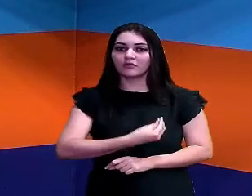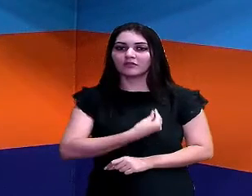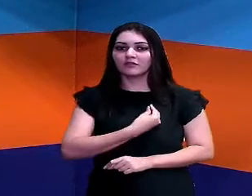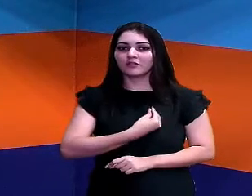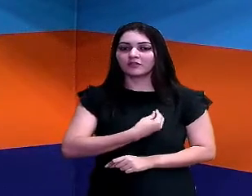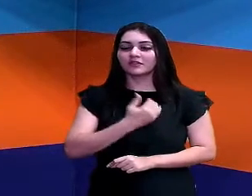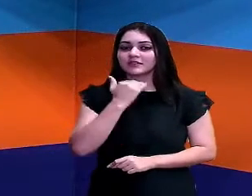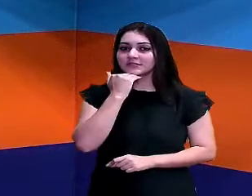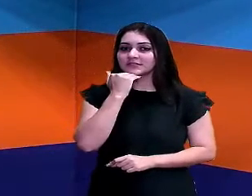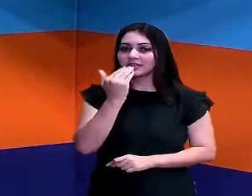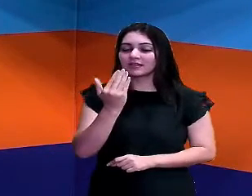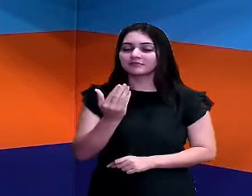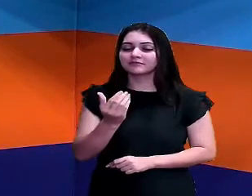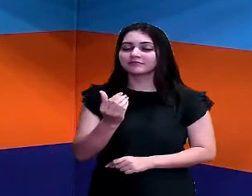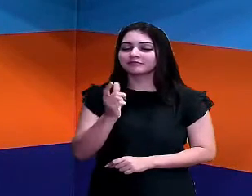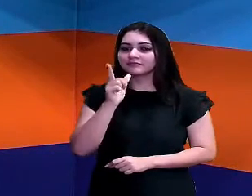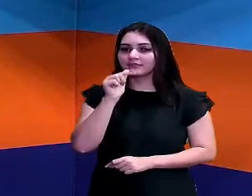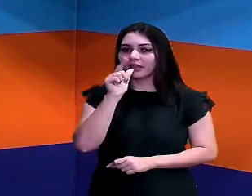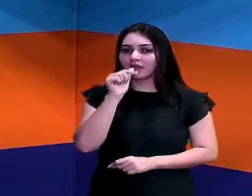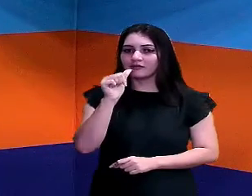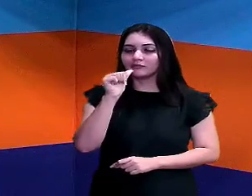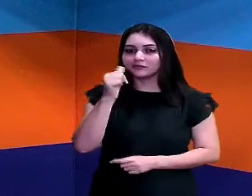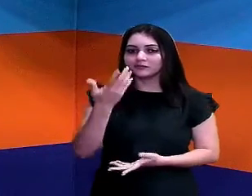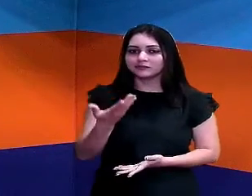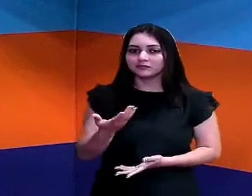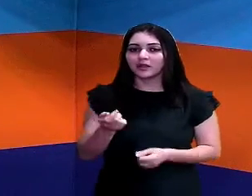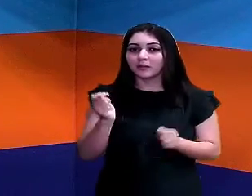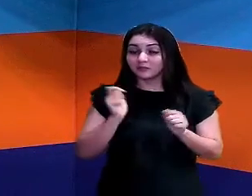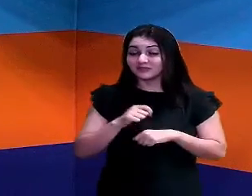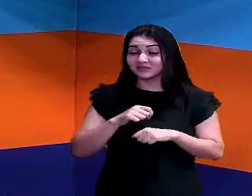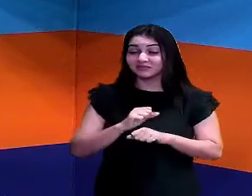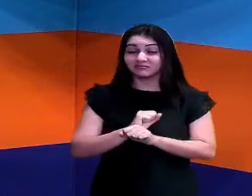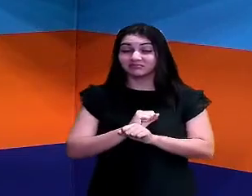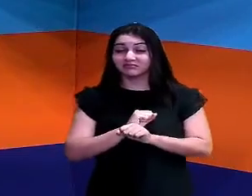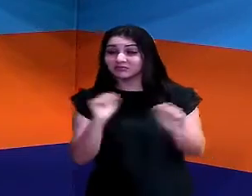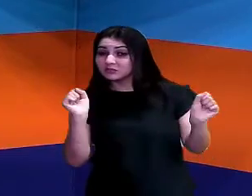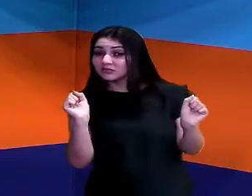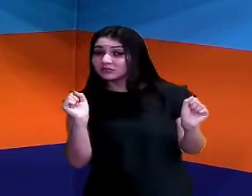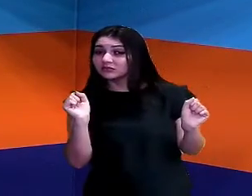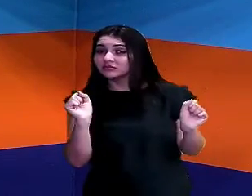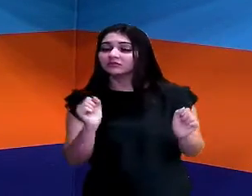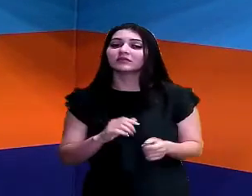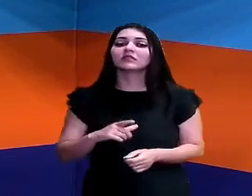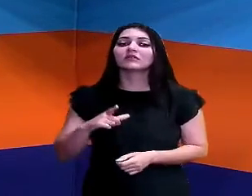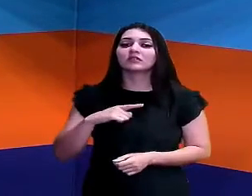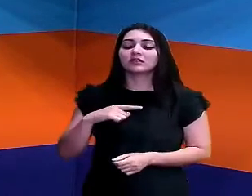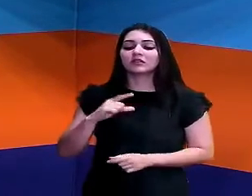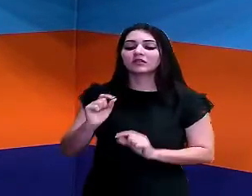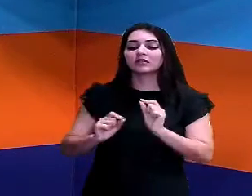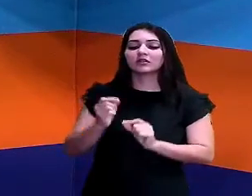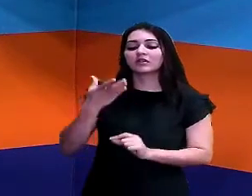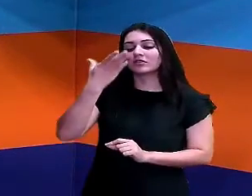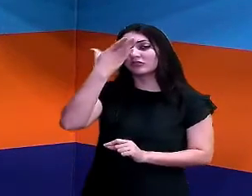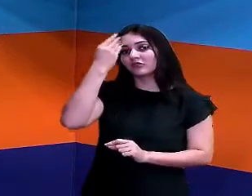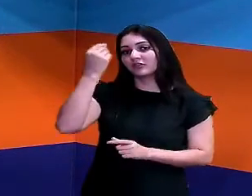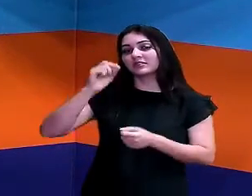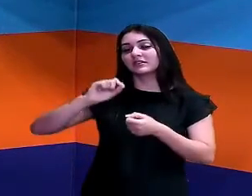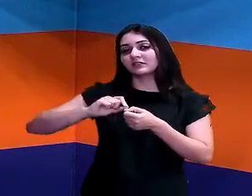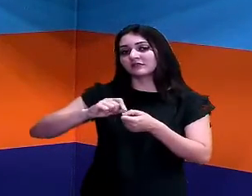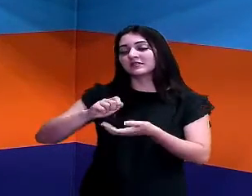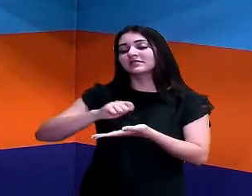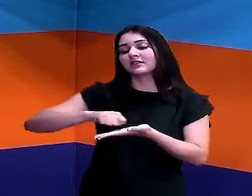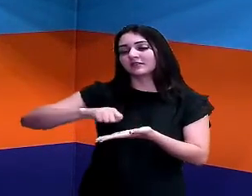sem beber água. Será que é possível ou é impossível? Eu vou ter esquecer de fazer a